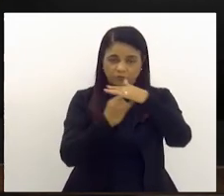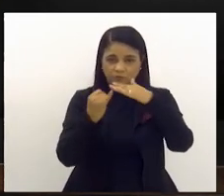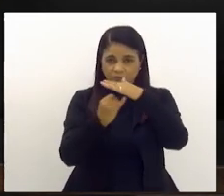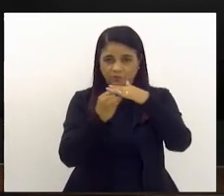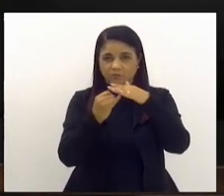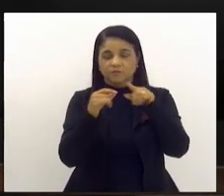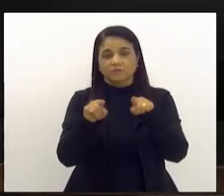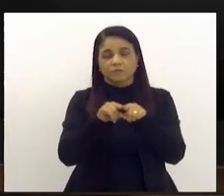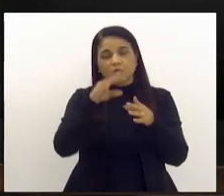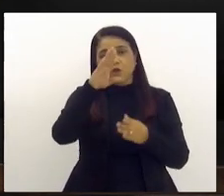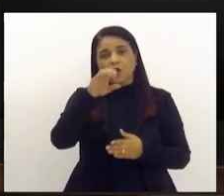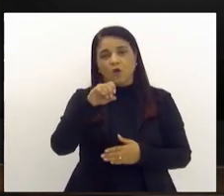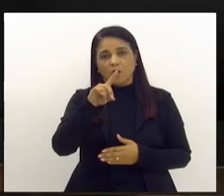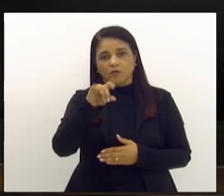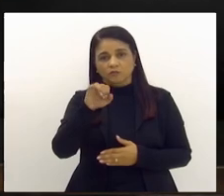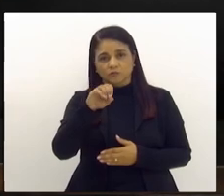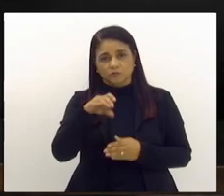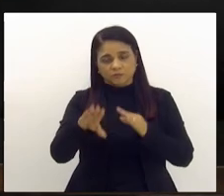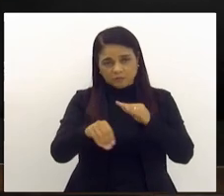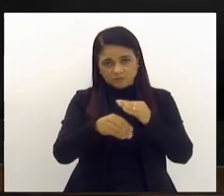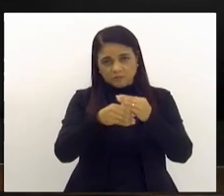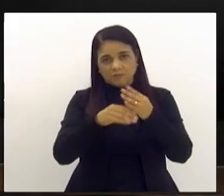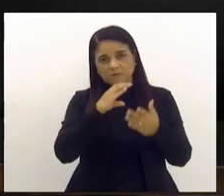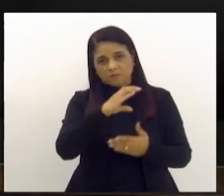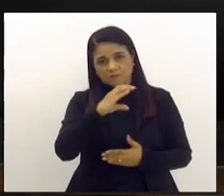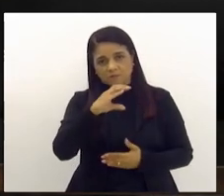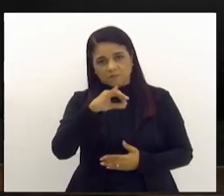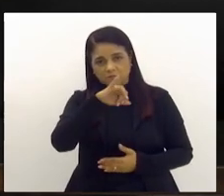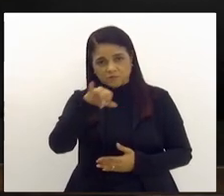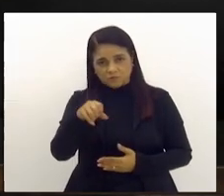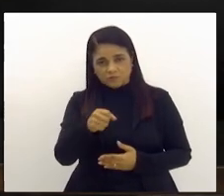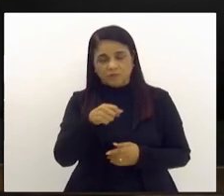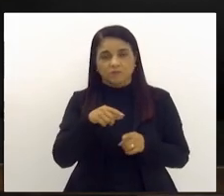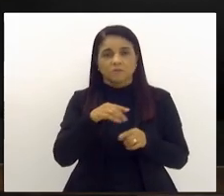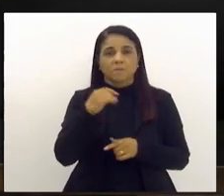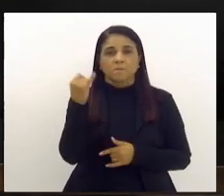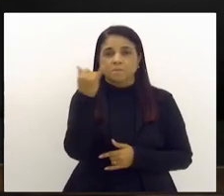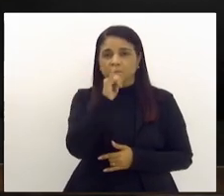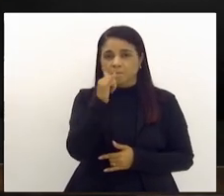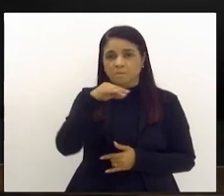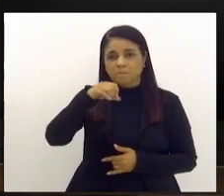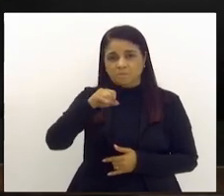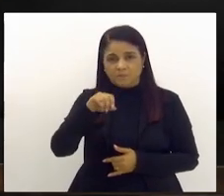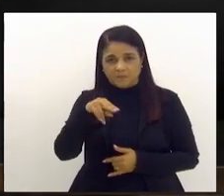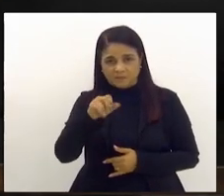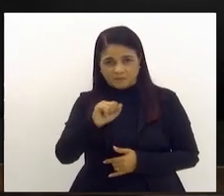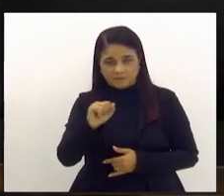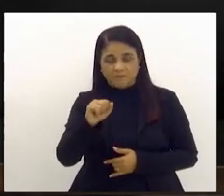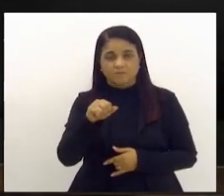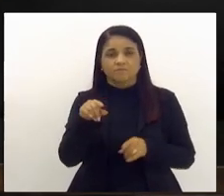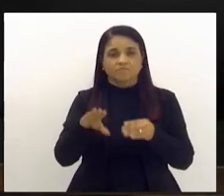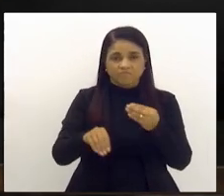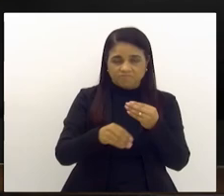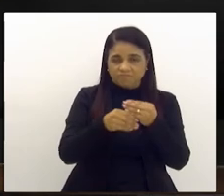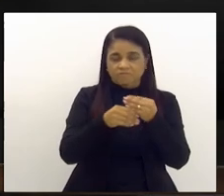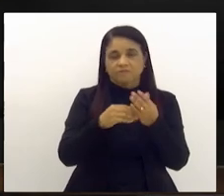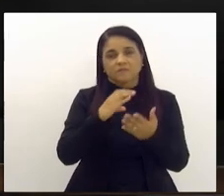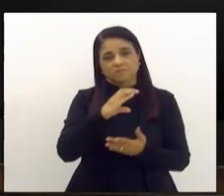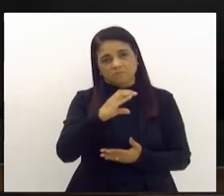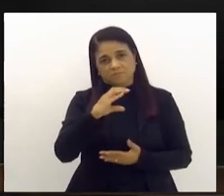códigos, favorável com as emendas da CCJ, de Minas e Energia, favorável com as emendas da